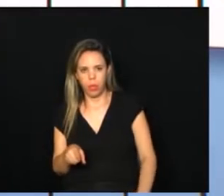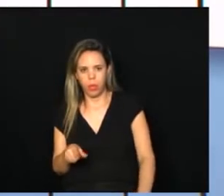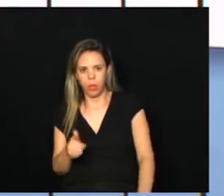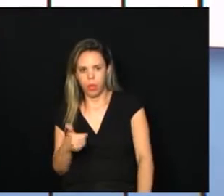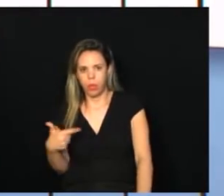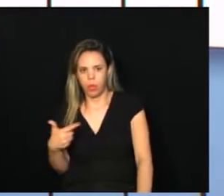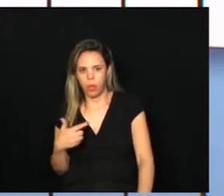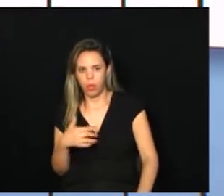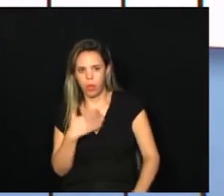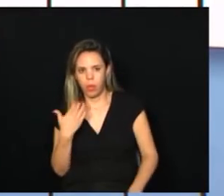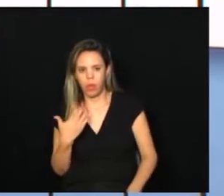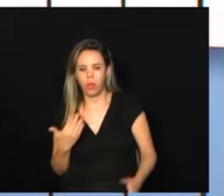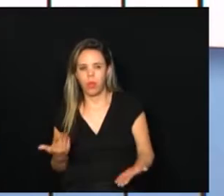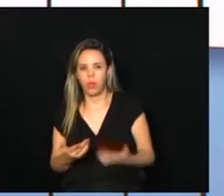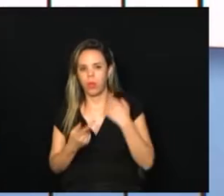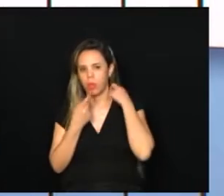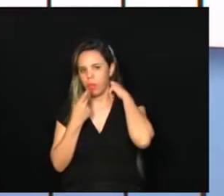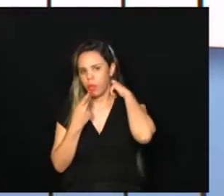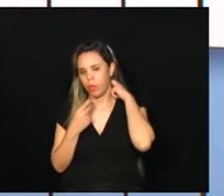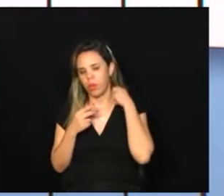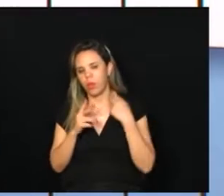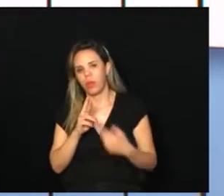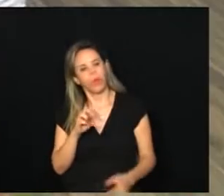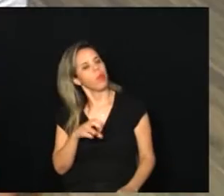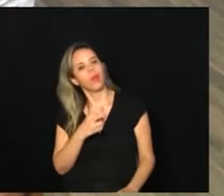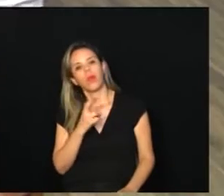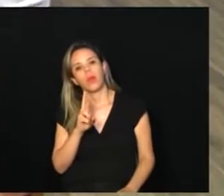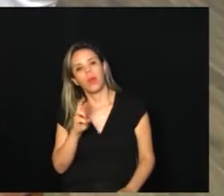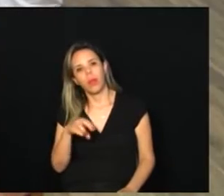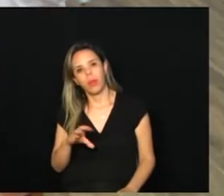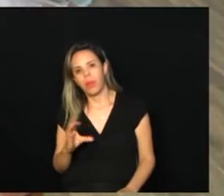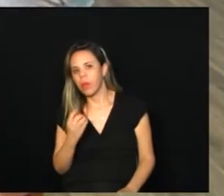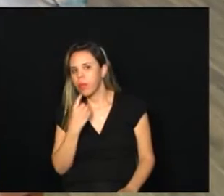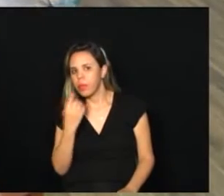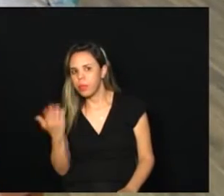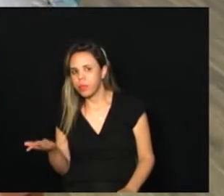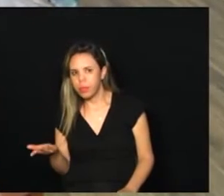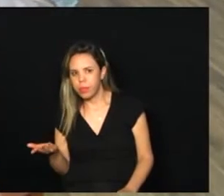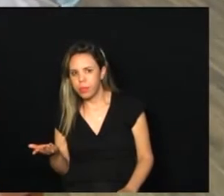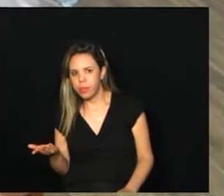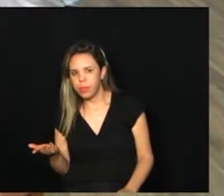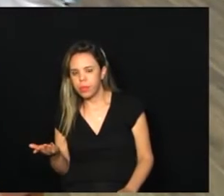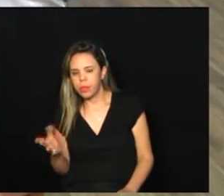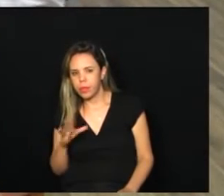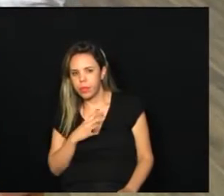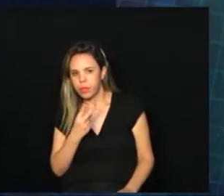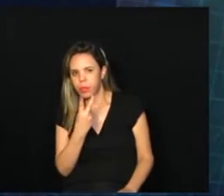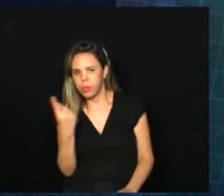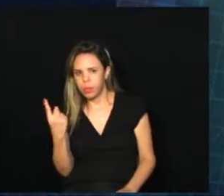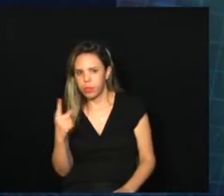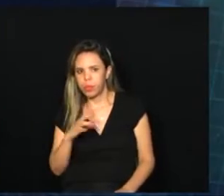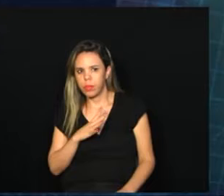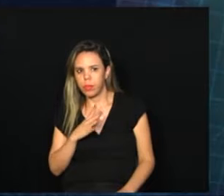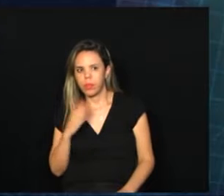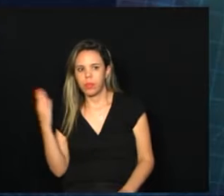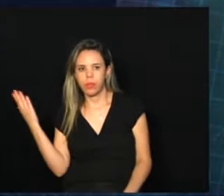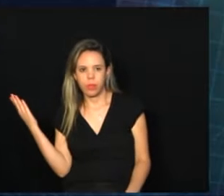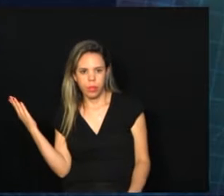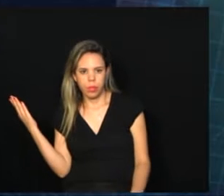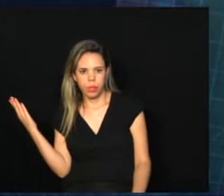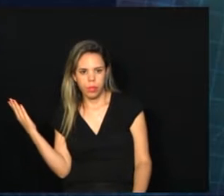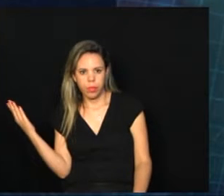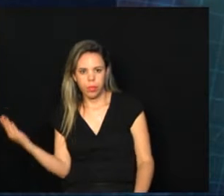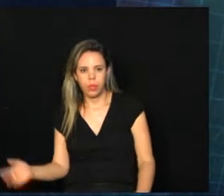145.012 óbitos. Agora nós vamos falar da região metropolitana de Campinas. Olha aqui. Nos 21 municípios,